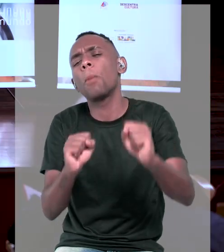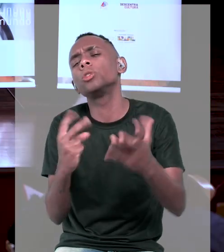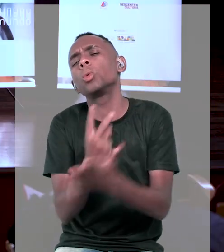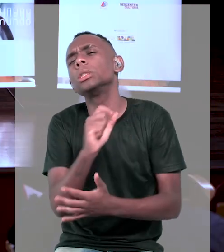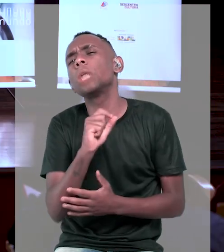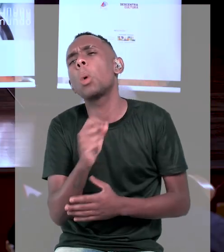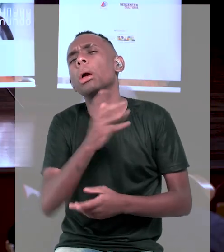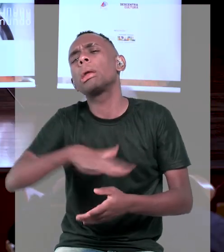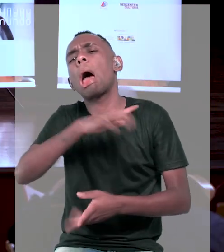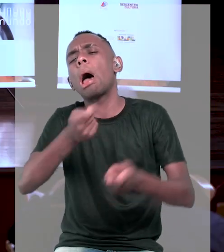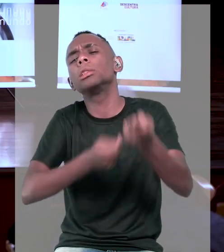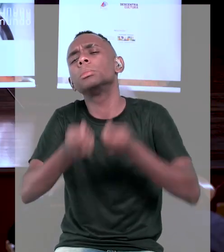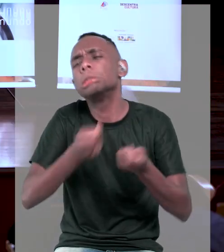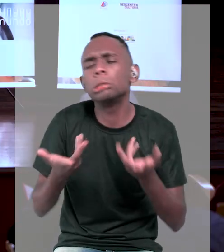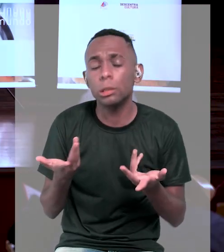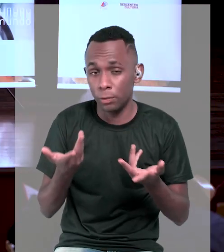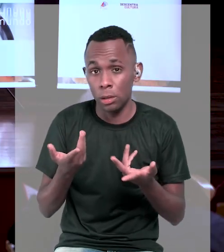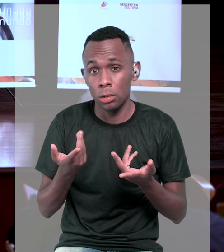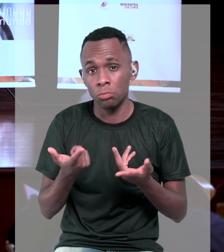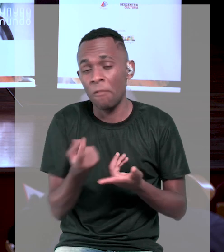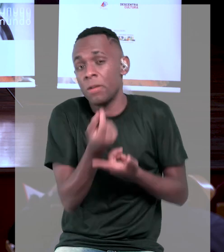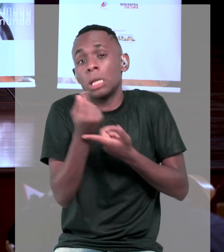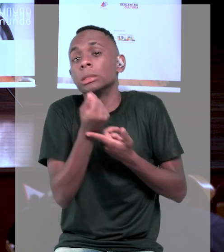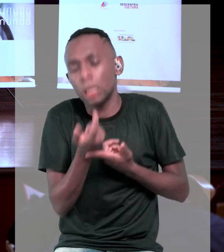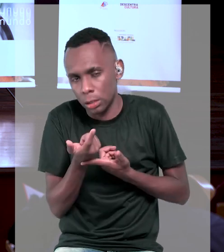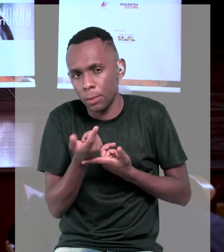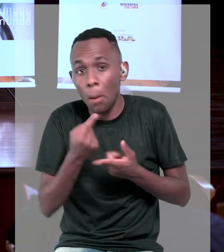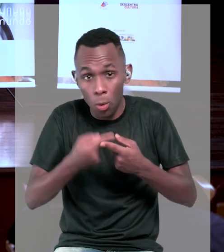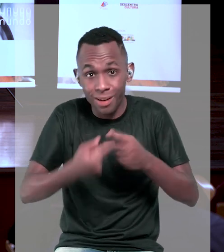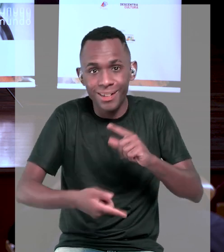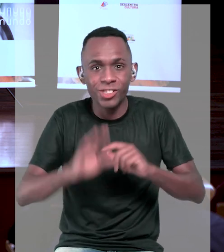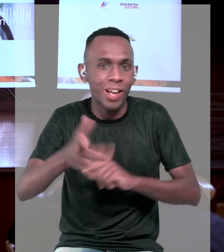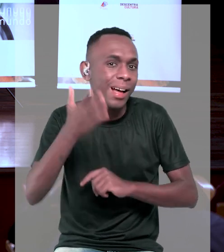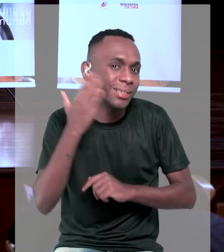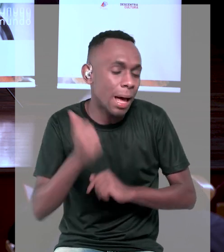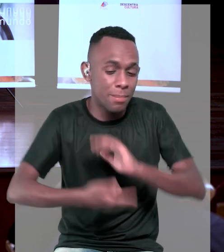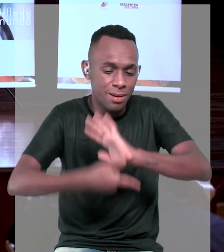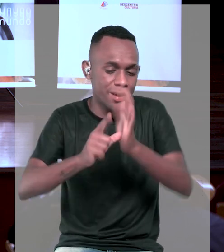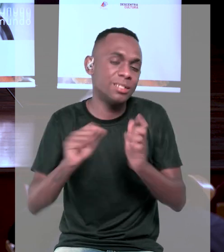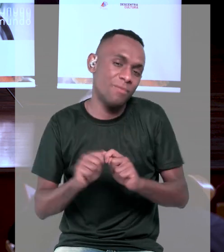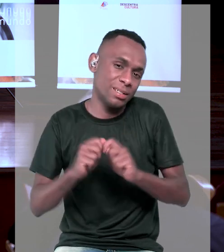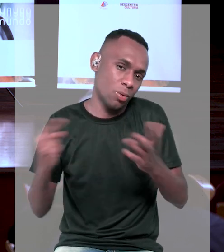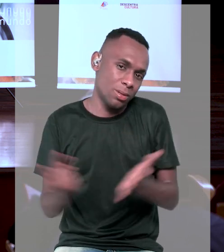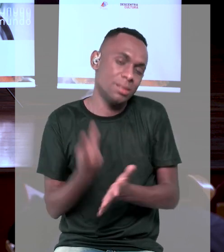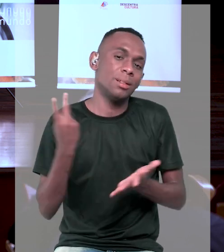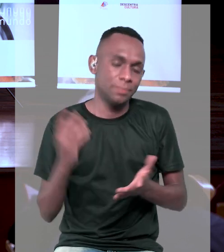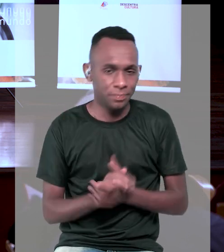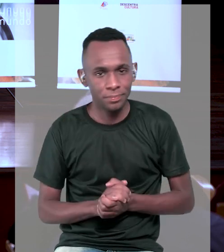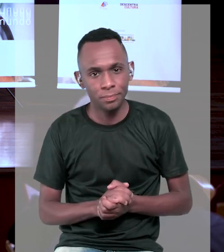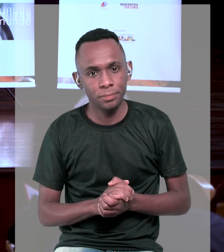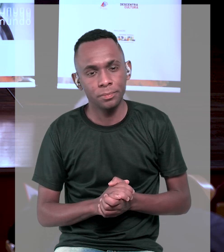mercado em relação a uma coisa ou outra, porque já se sabe que isso faz acontecer. Keynes,